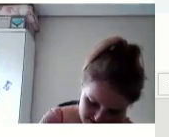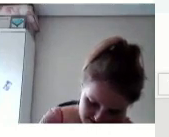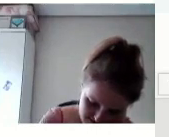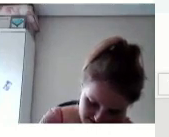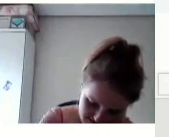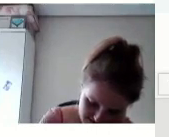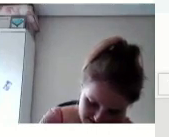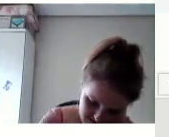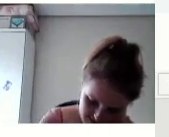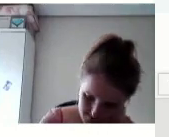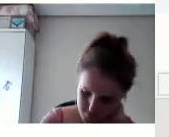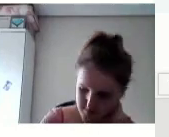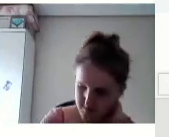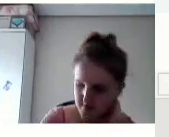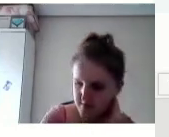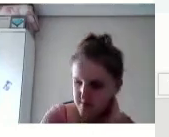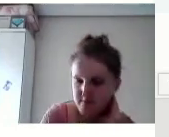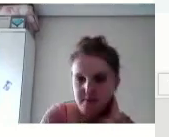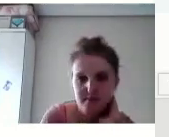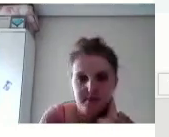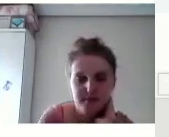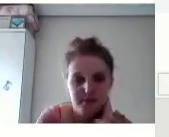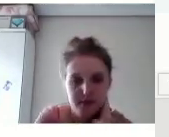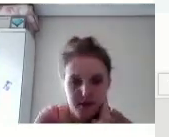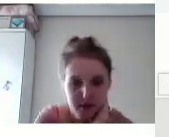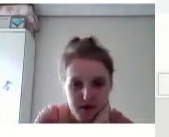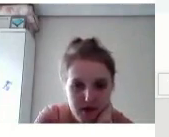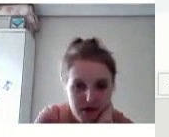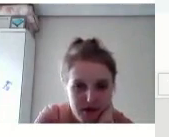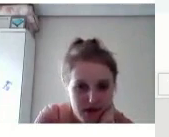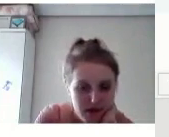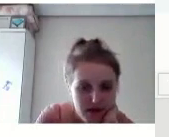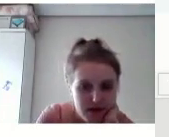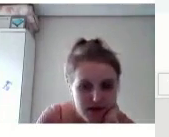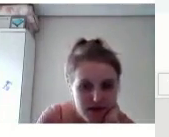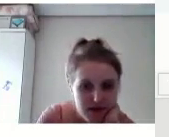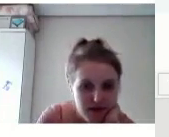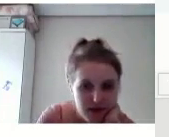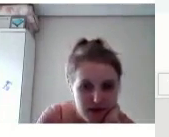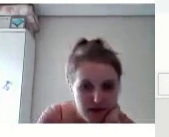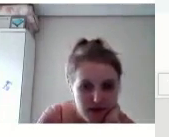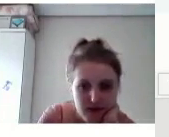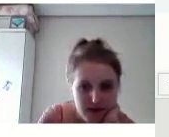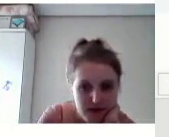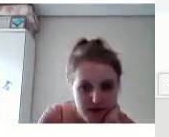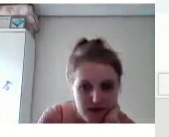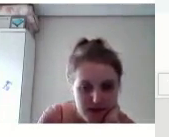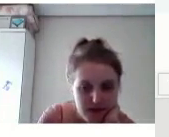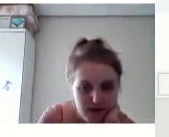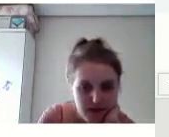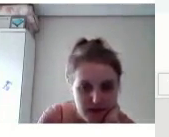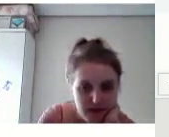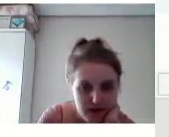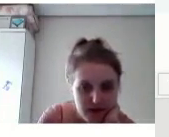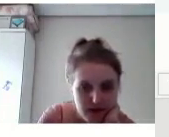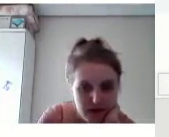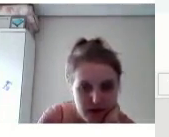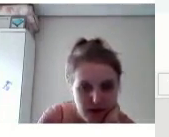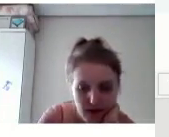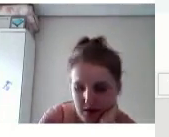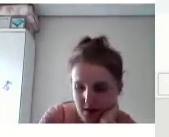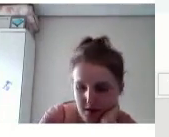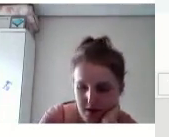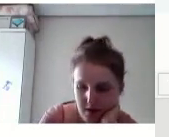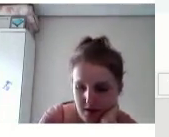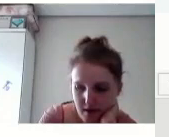PI no na mecânica clássica, né? É a derivada parcial de L relativo a Q ponto, como a gente viu na aula passada em mecânica clássica,